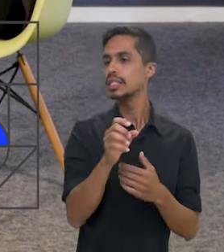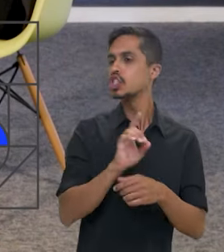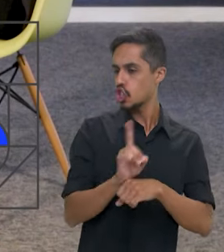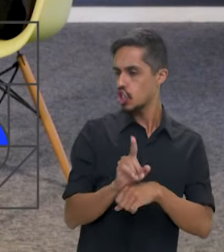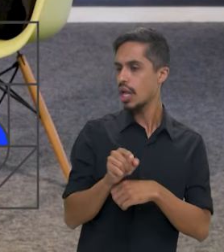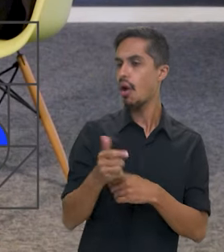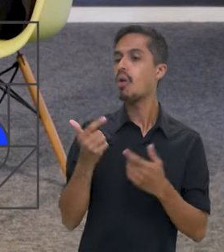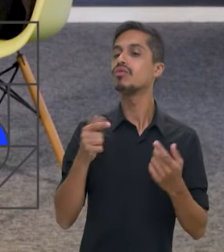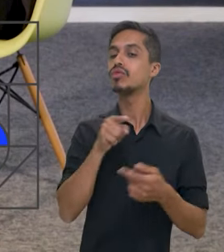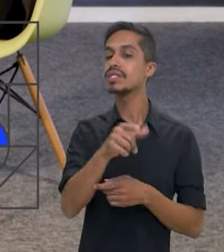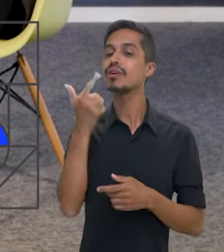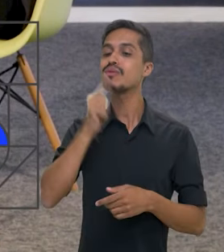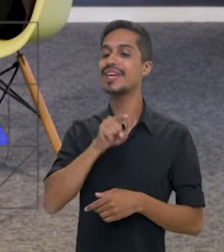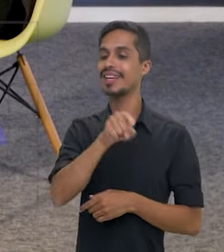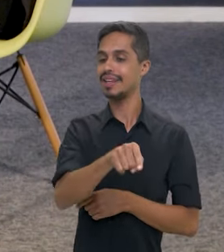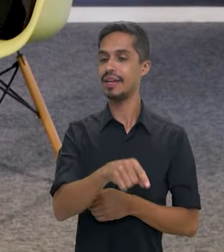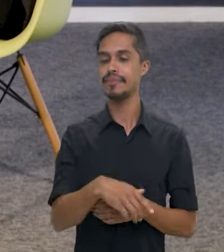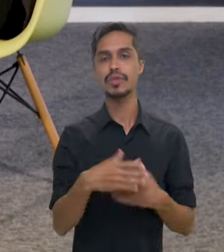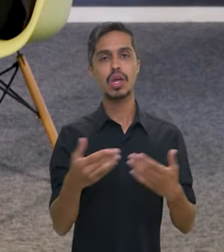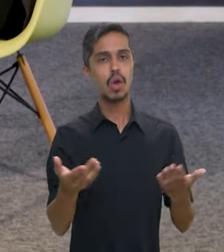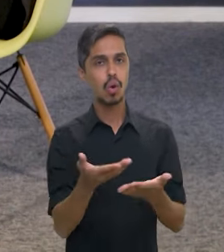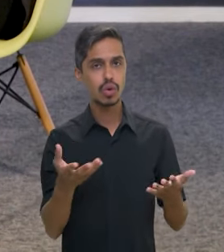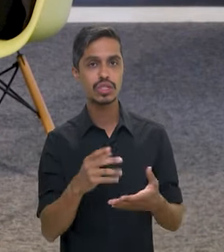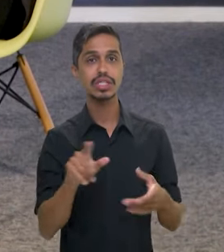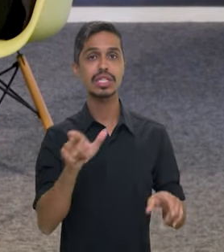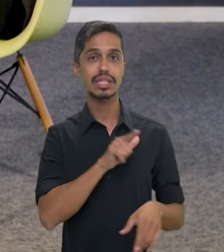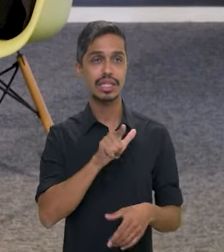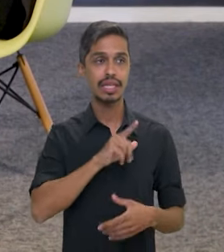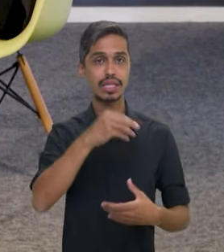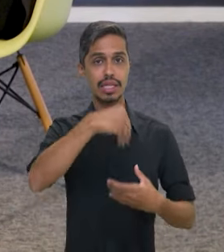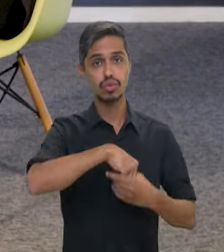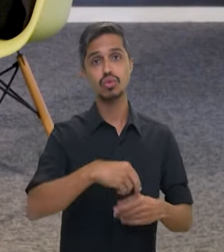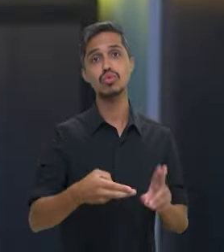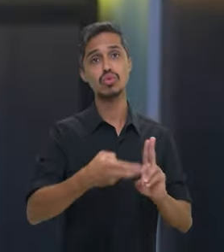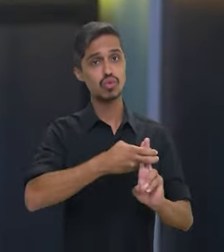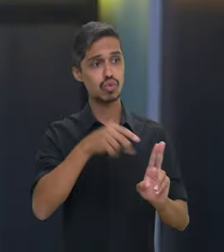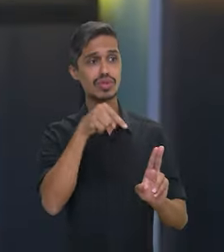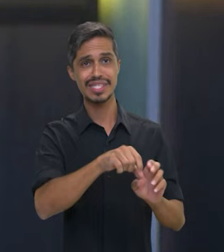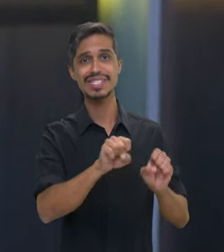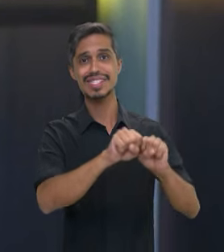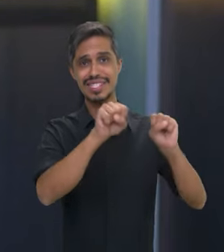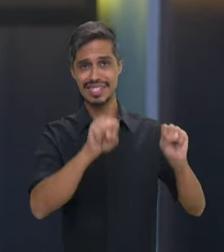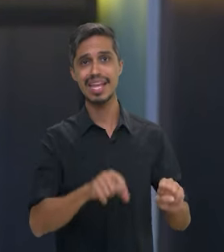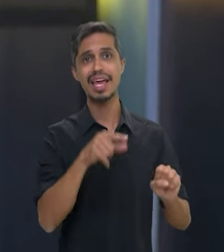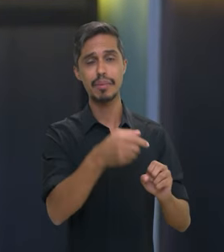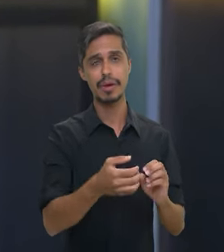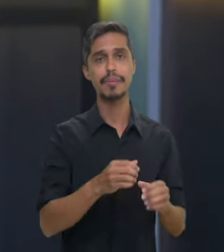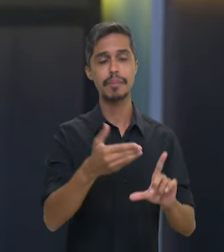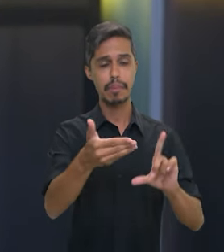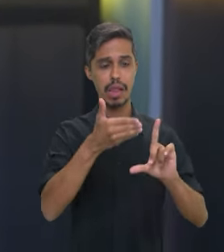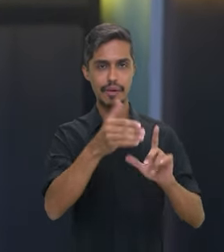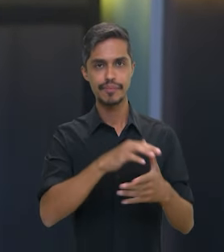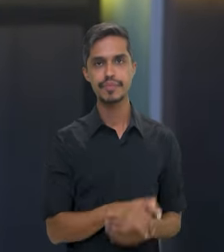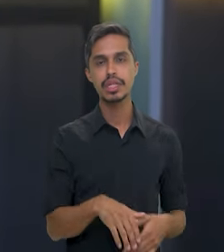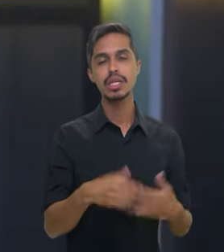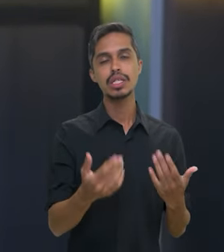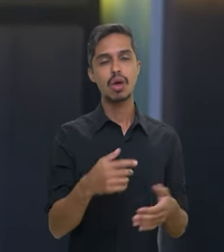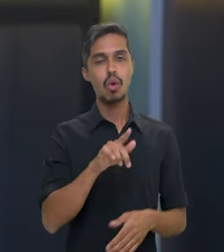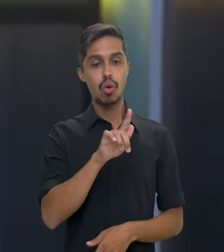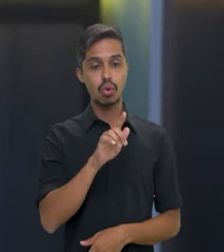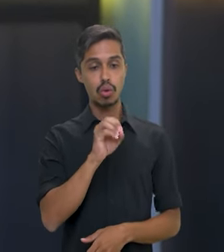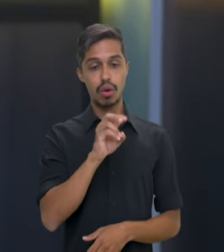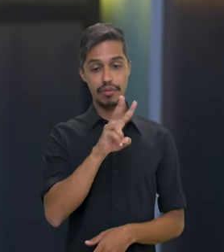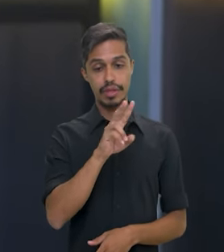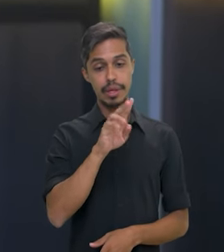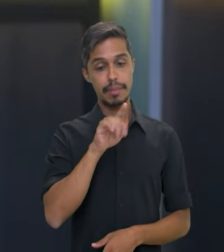se é digital, como a gente hoje tem no SUS, Receita, que é uma marca de referência para ele. Essa plataforma, que é